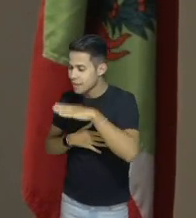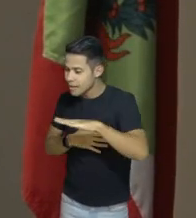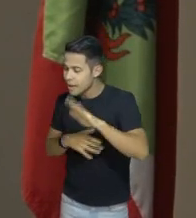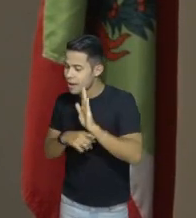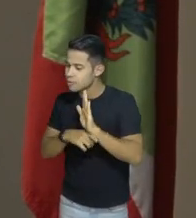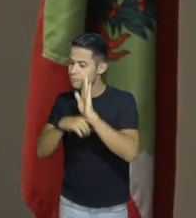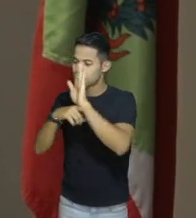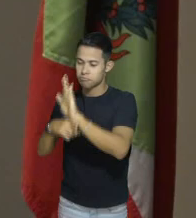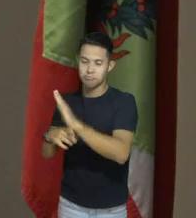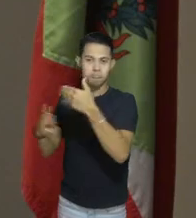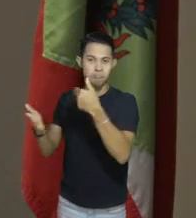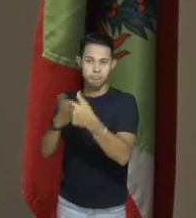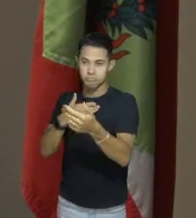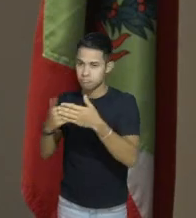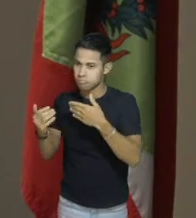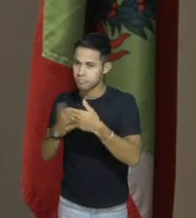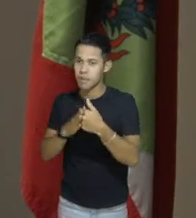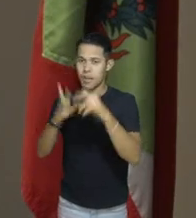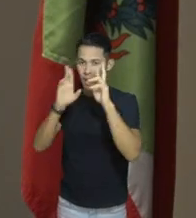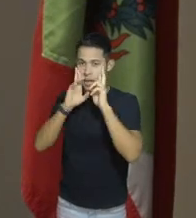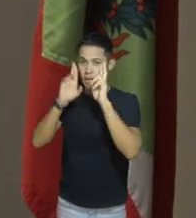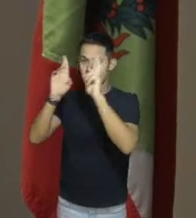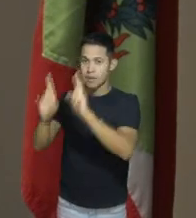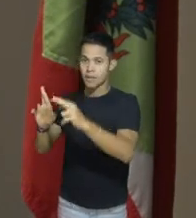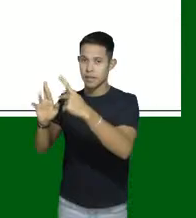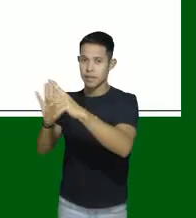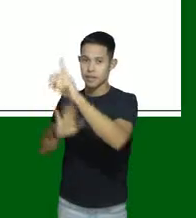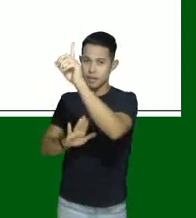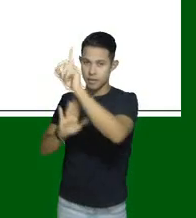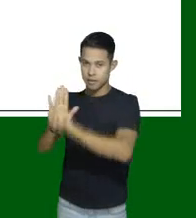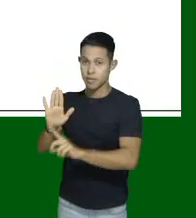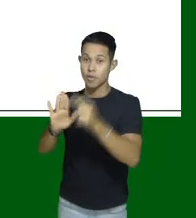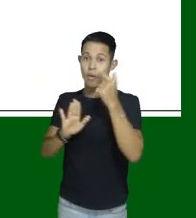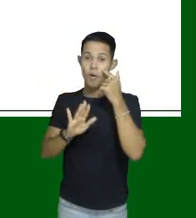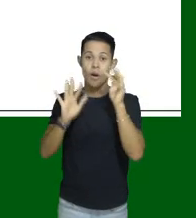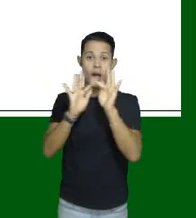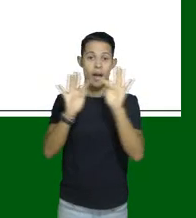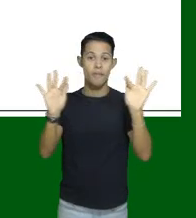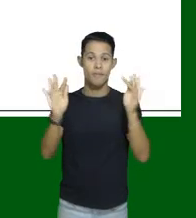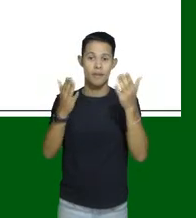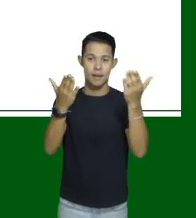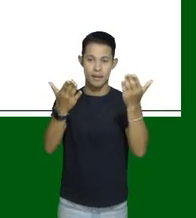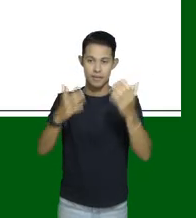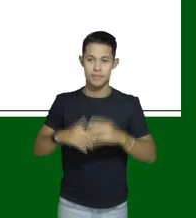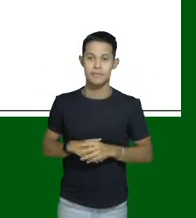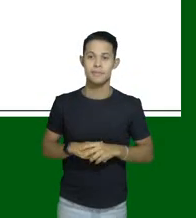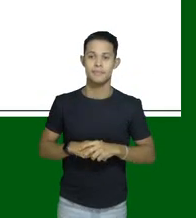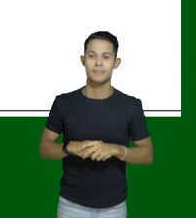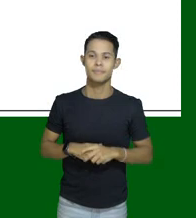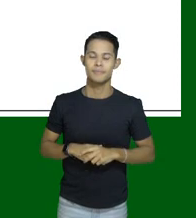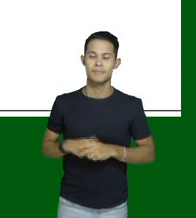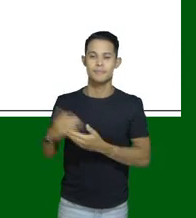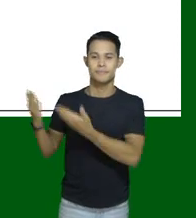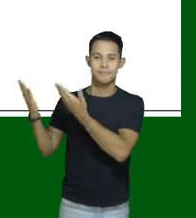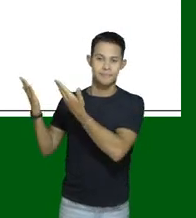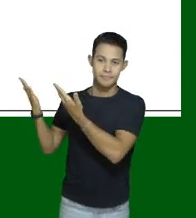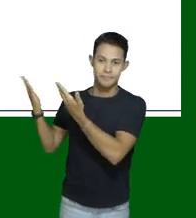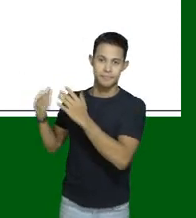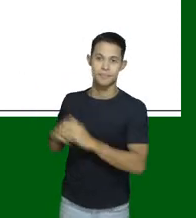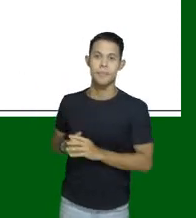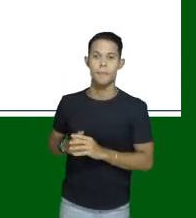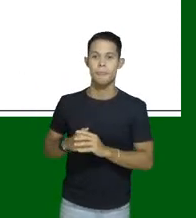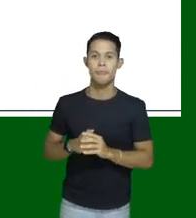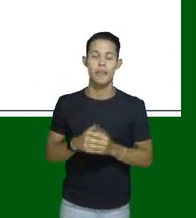sejam atendidas, que elas sejam respeitadas no seu direito. E essa frase, acho que reflete muito aquilo que a gente pensa na rede. Reconhecer o direito